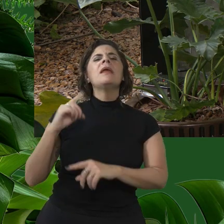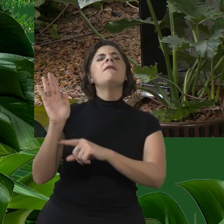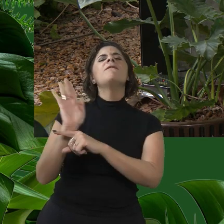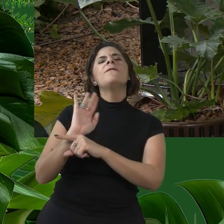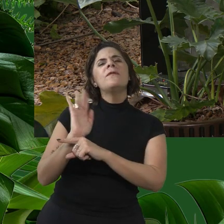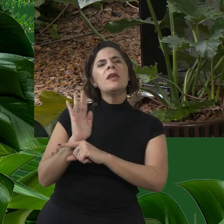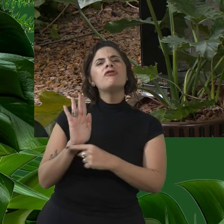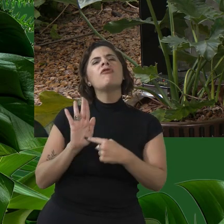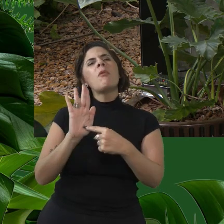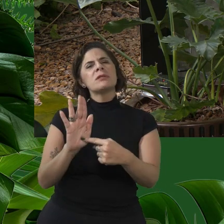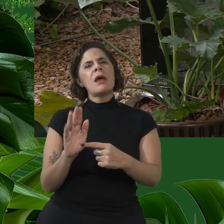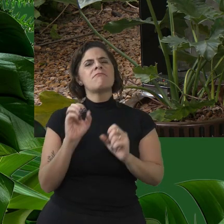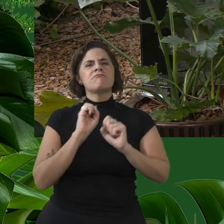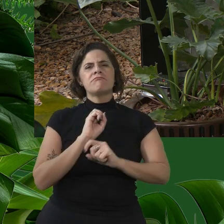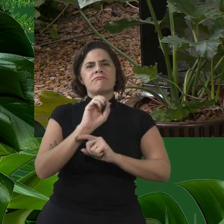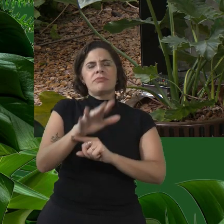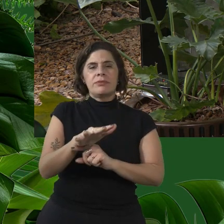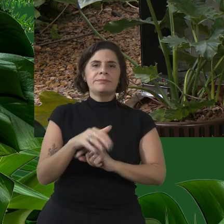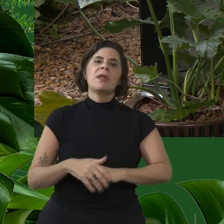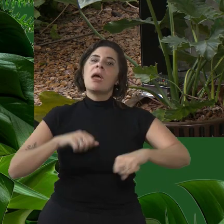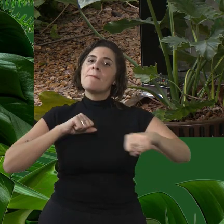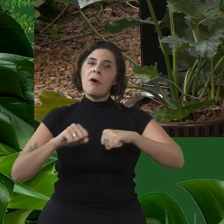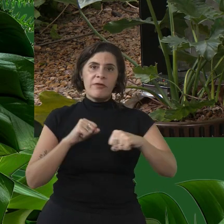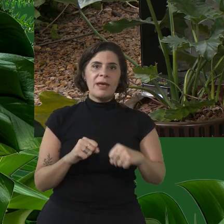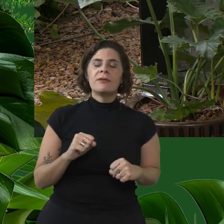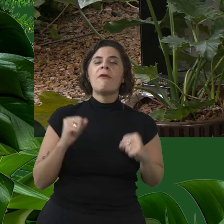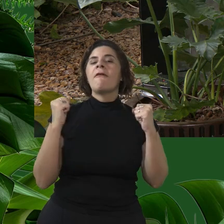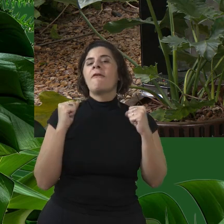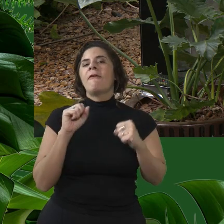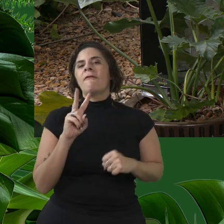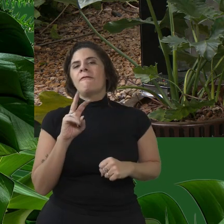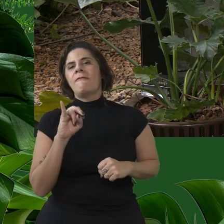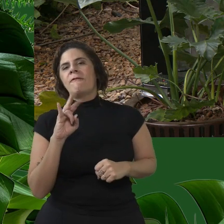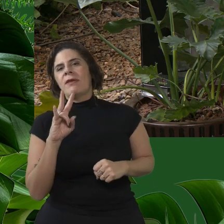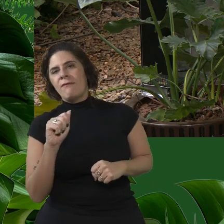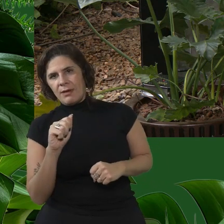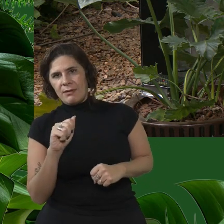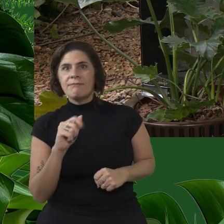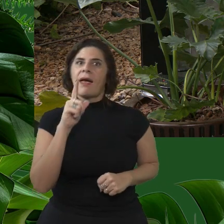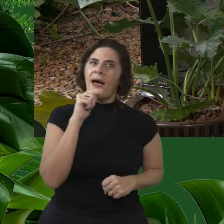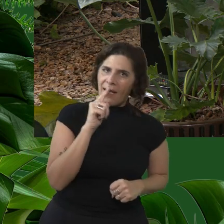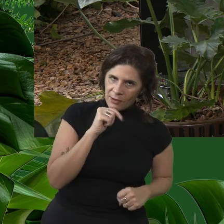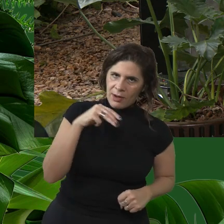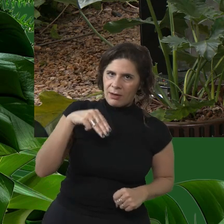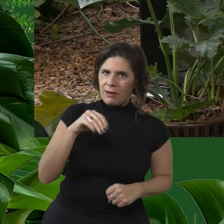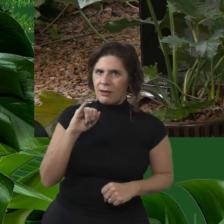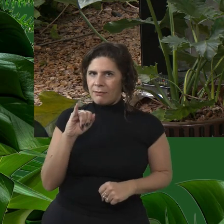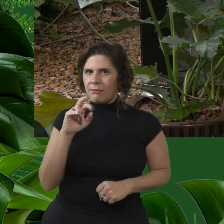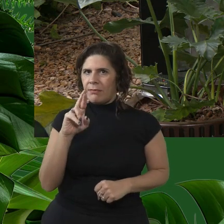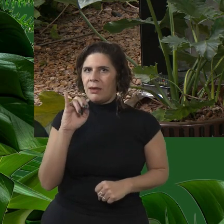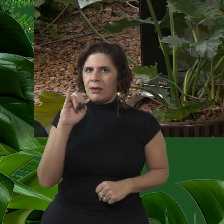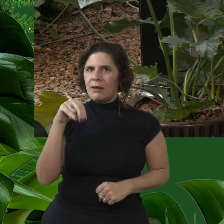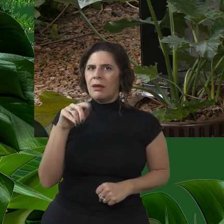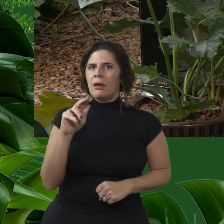gente vai passar para vocês um vídeo do Movimento Viva Água Miringuava. A gente tem também vídeo de receita até. Tem bastante coisa legal para a gente